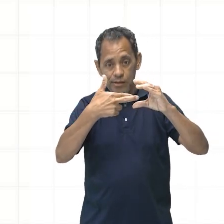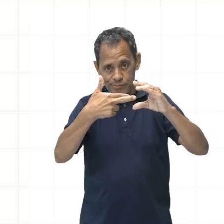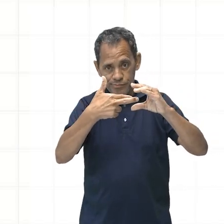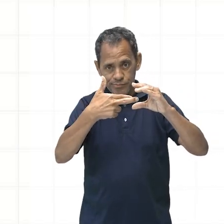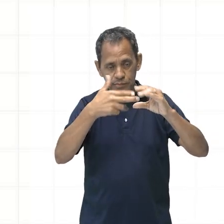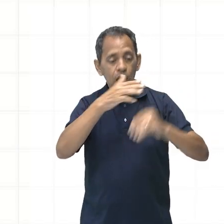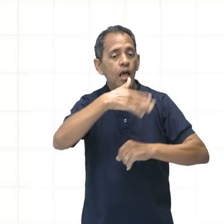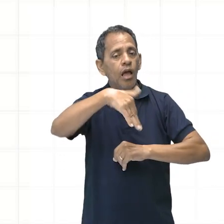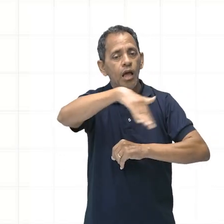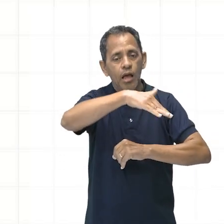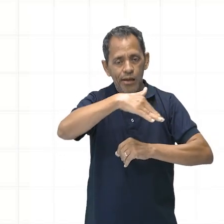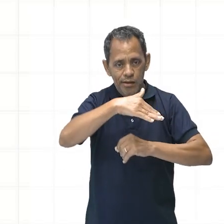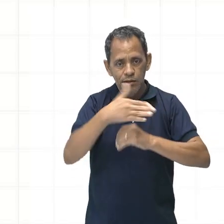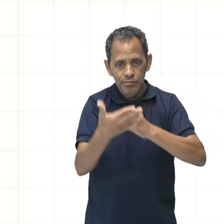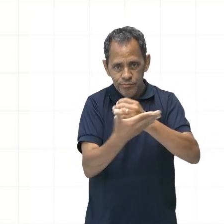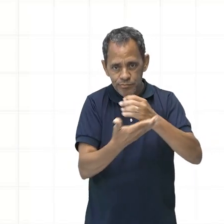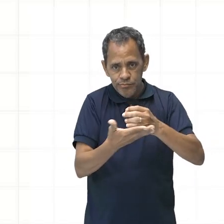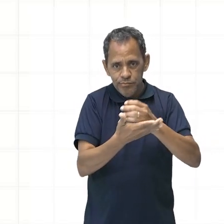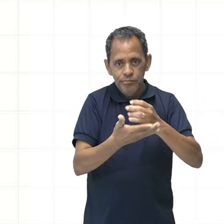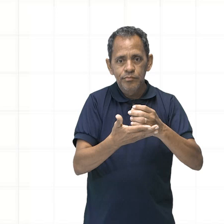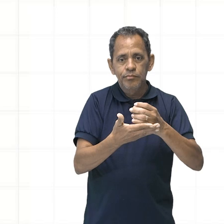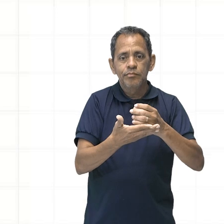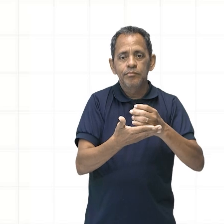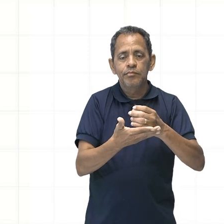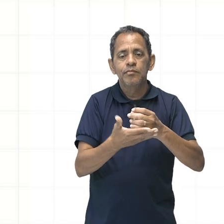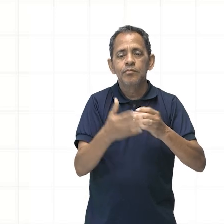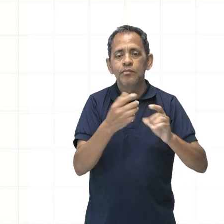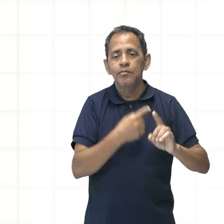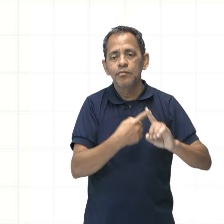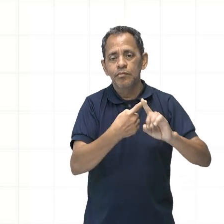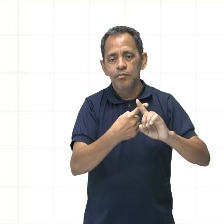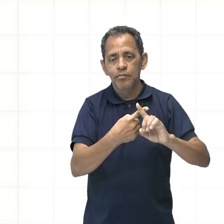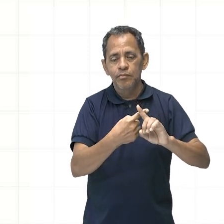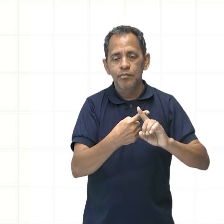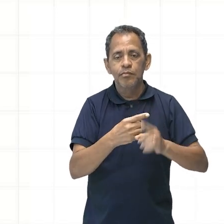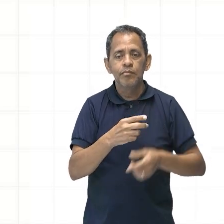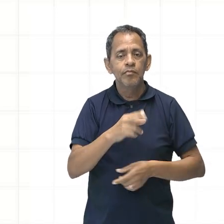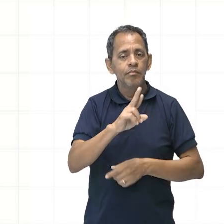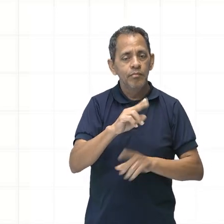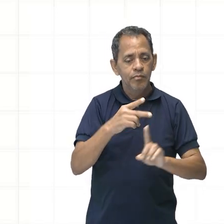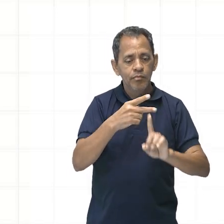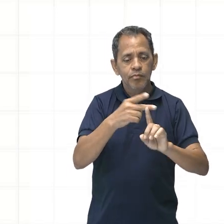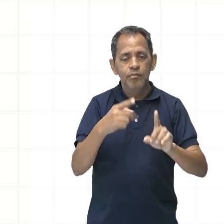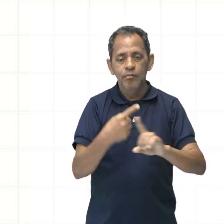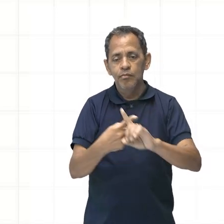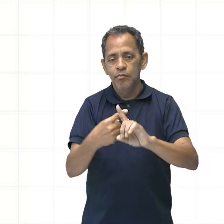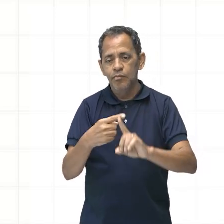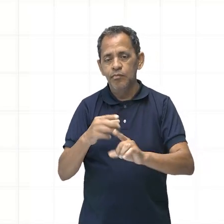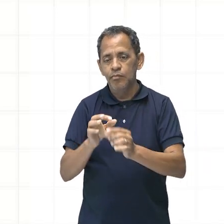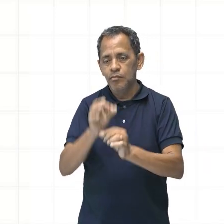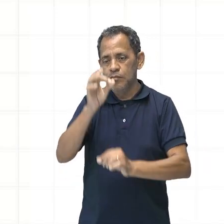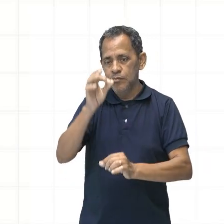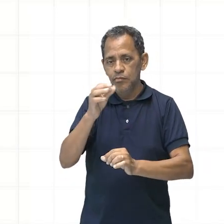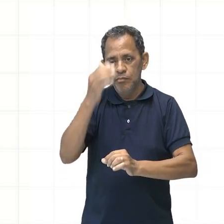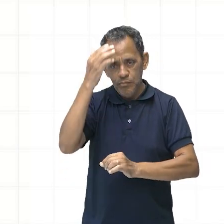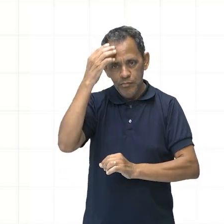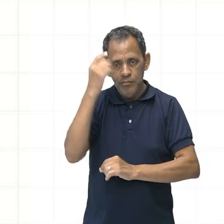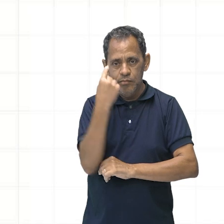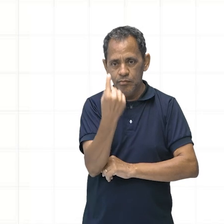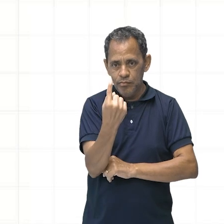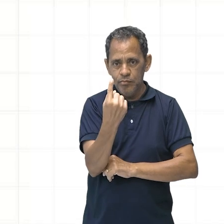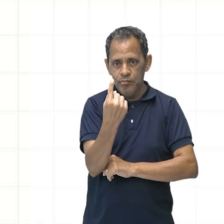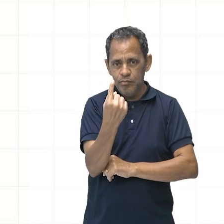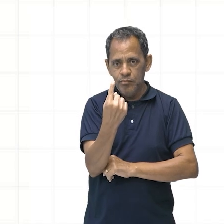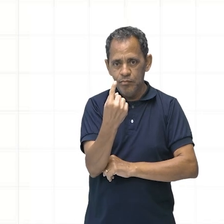vezes a área da base, né? πr ao quadrado, vezes a altura. A altura eu sei que é 1, só